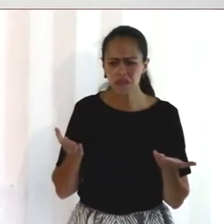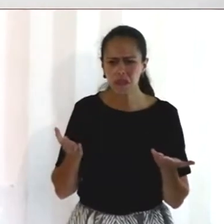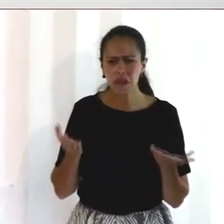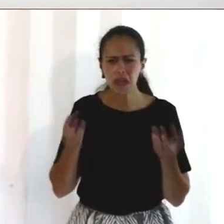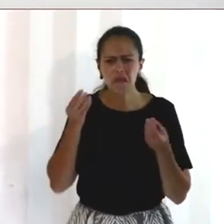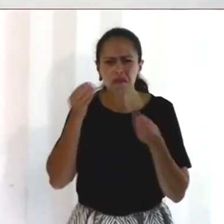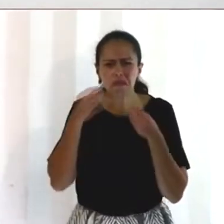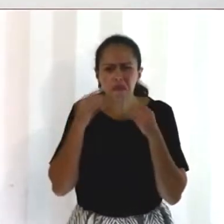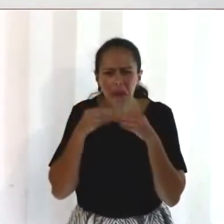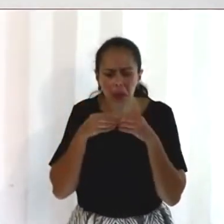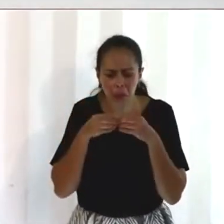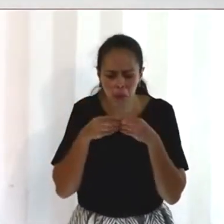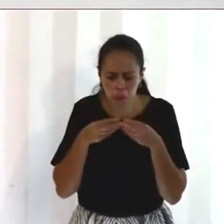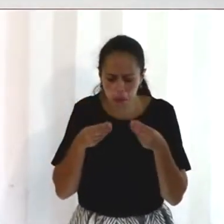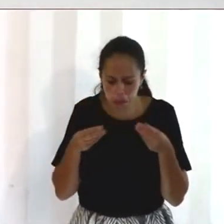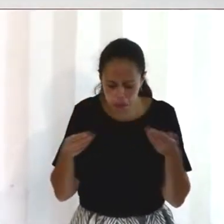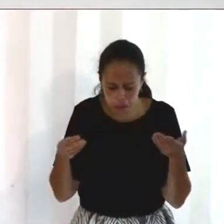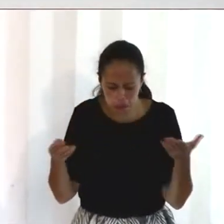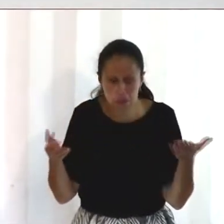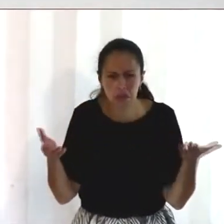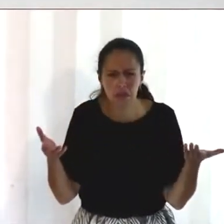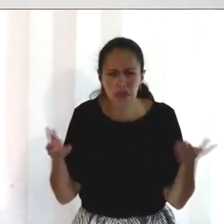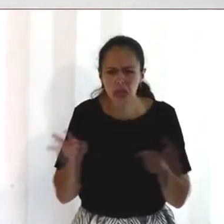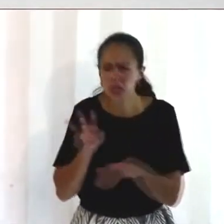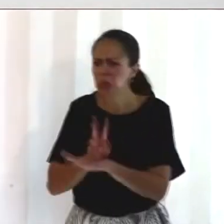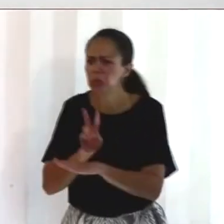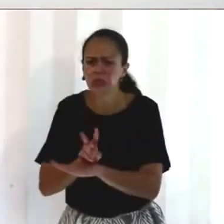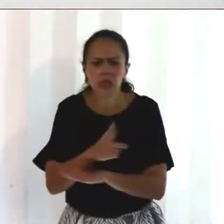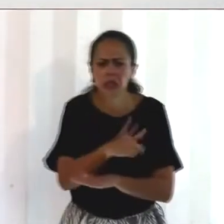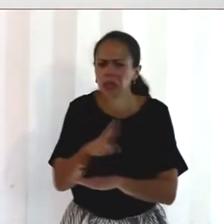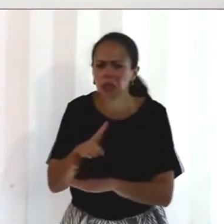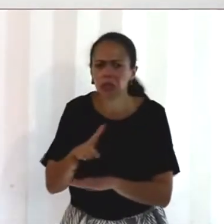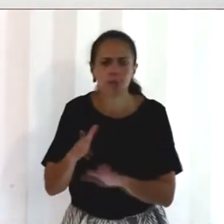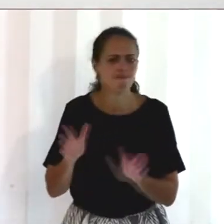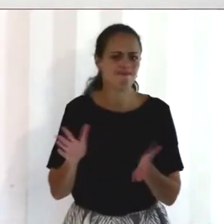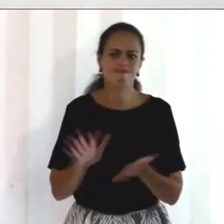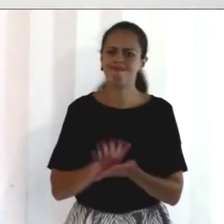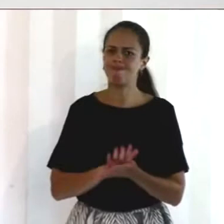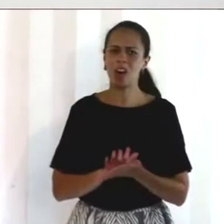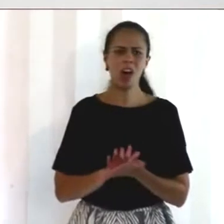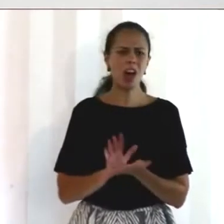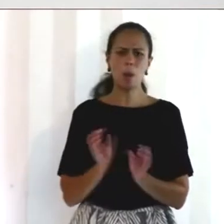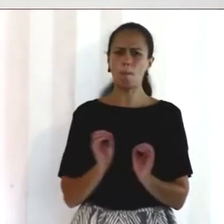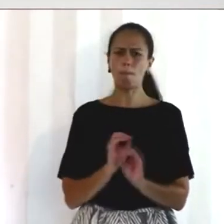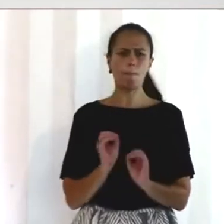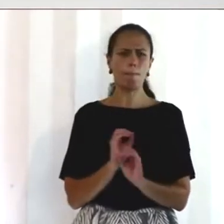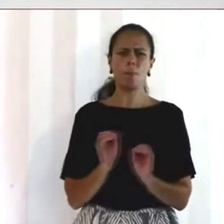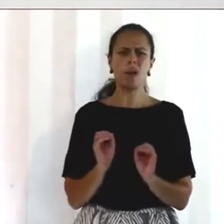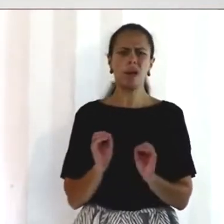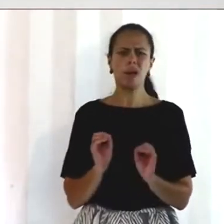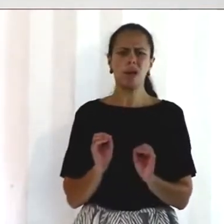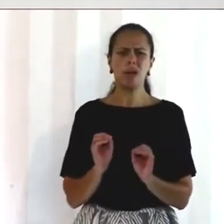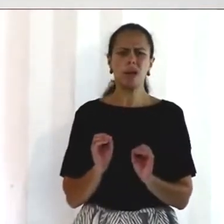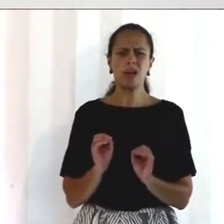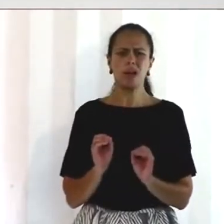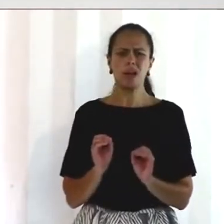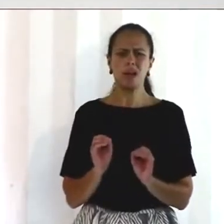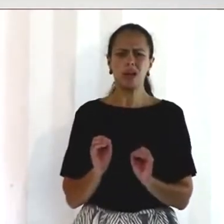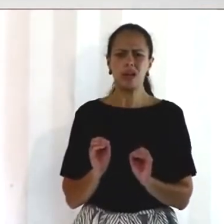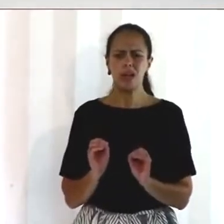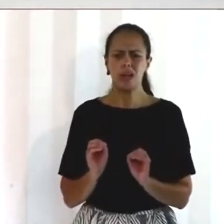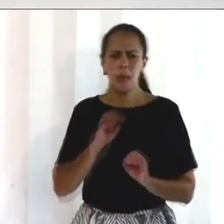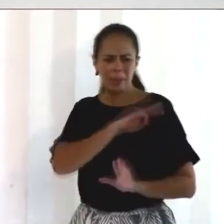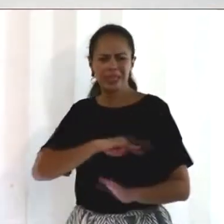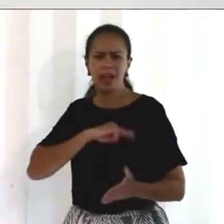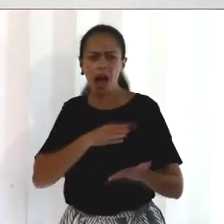Onde está o nosso cuidado com as pessoas? A palavra de Deus é um espelho impiedoso.